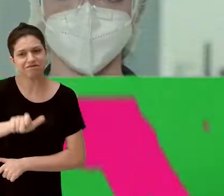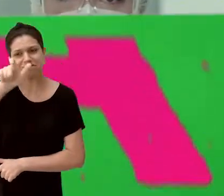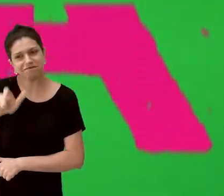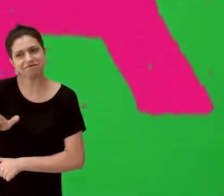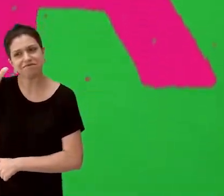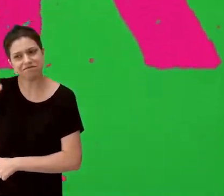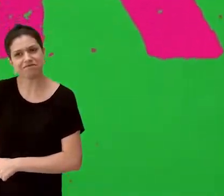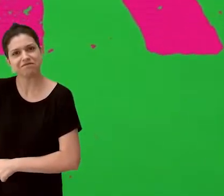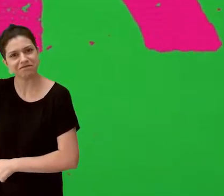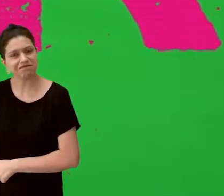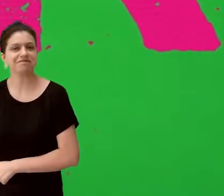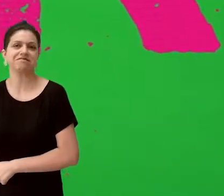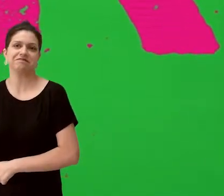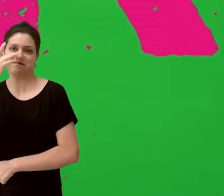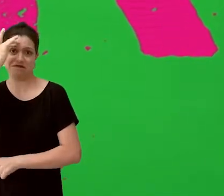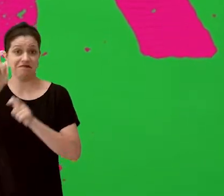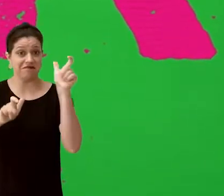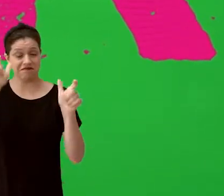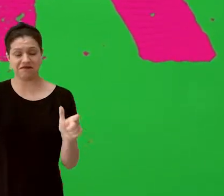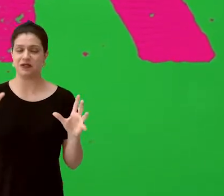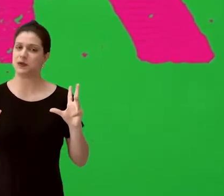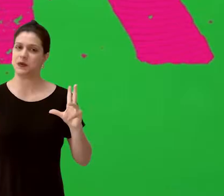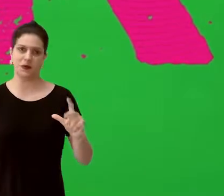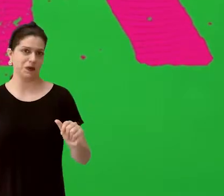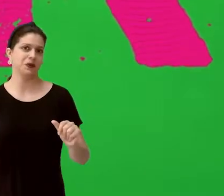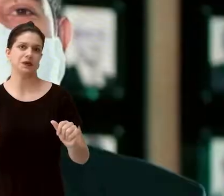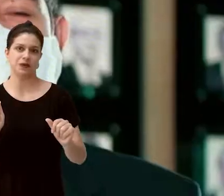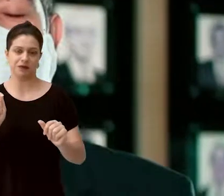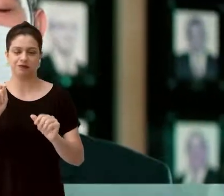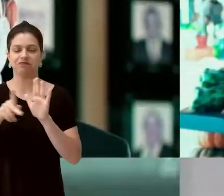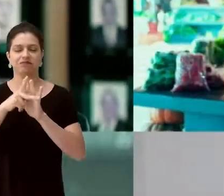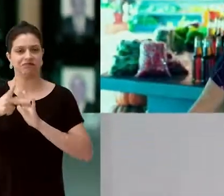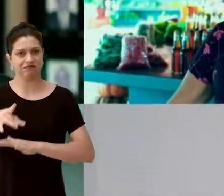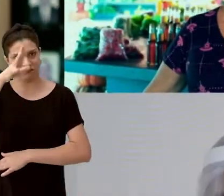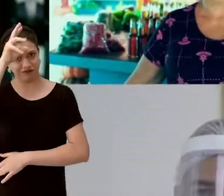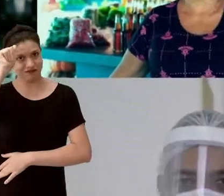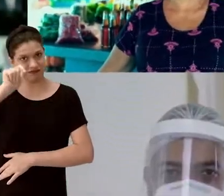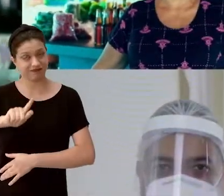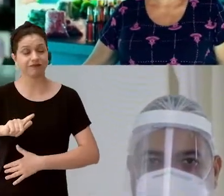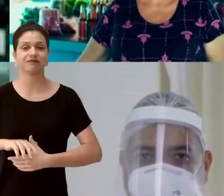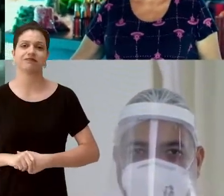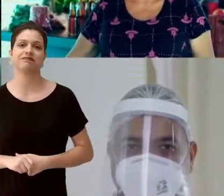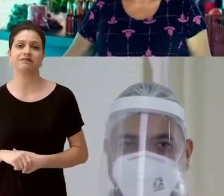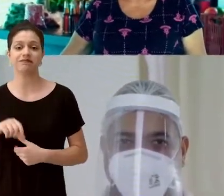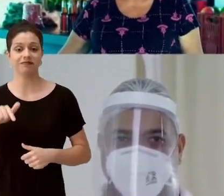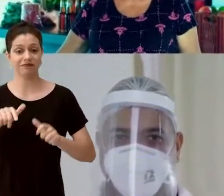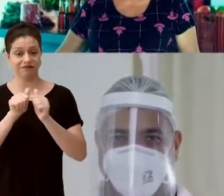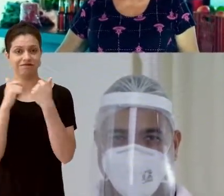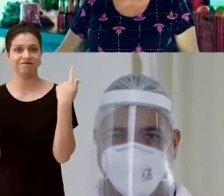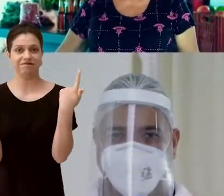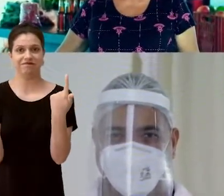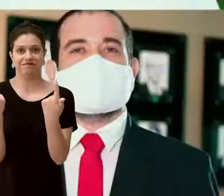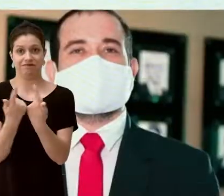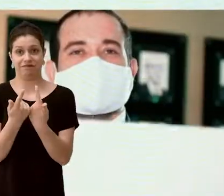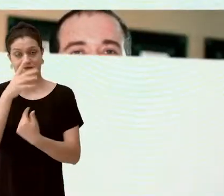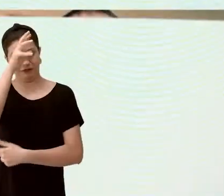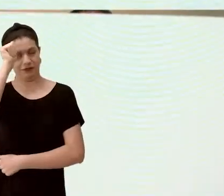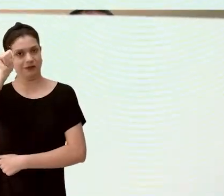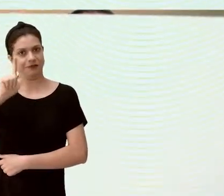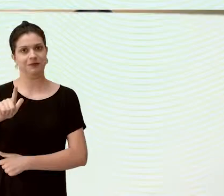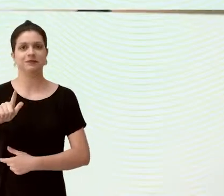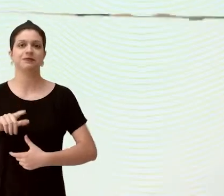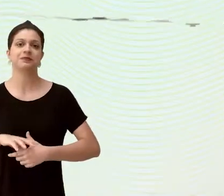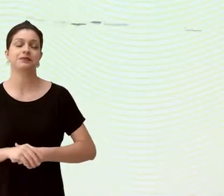vida da Carol, da Simone, da Lázara, da irmã Maria, do Edmilson e de todos os sul-mato-grossenses.